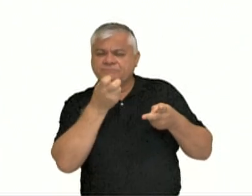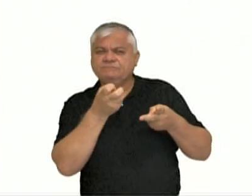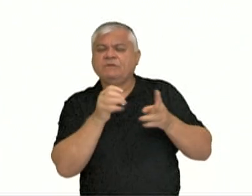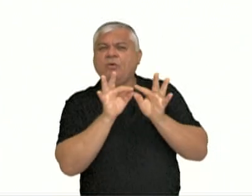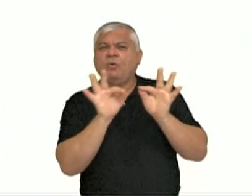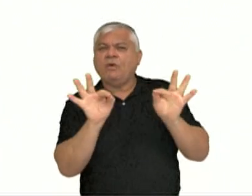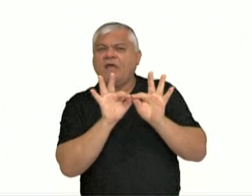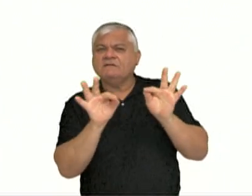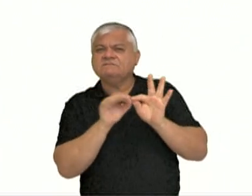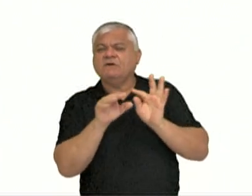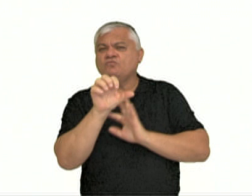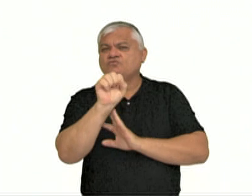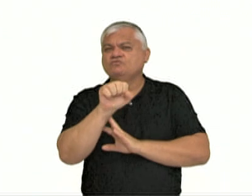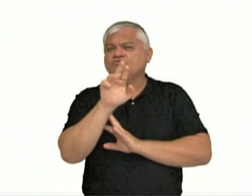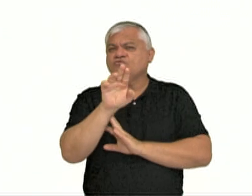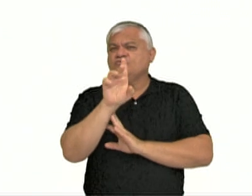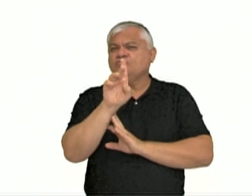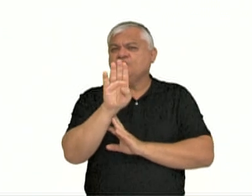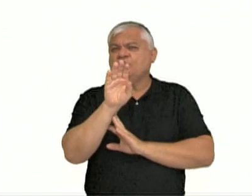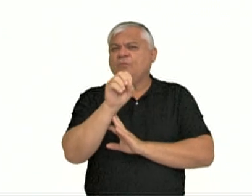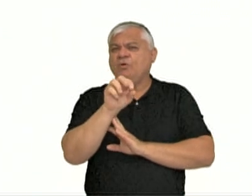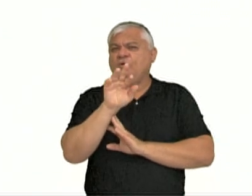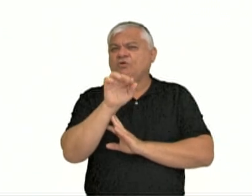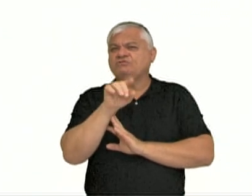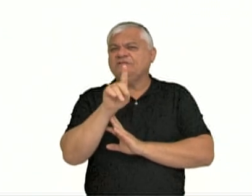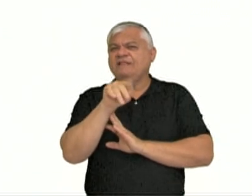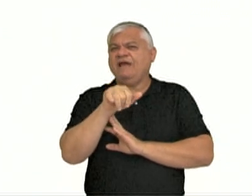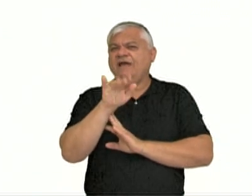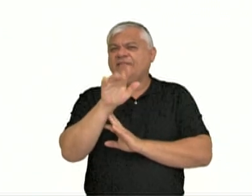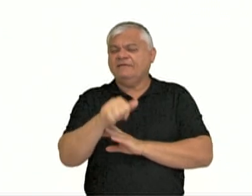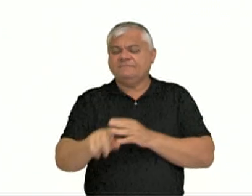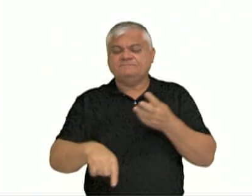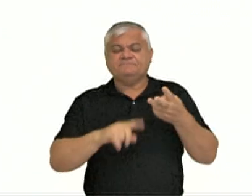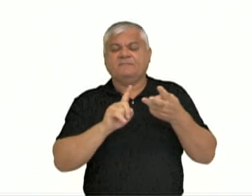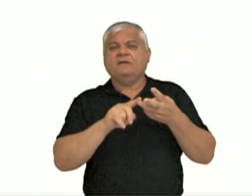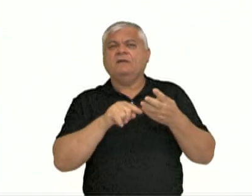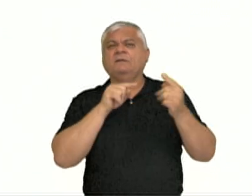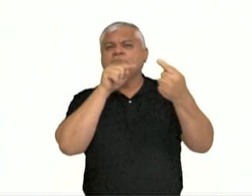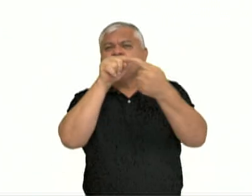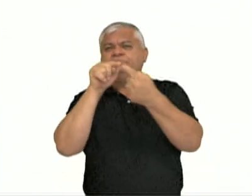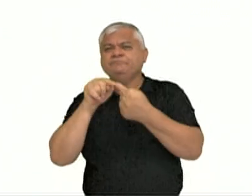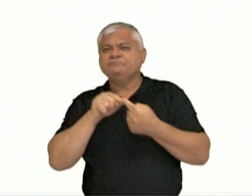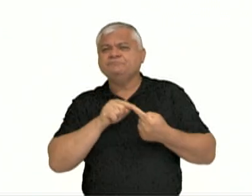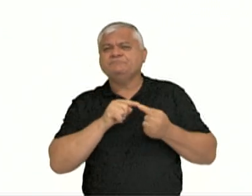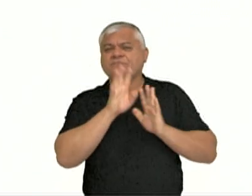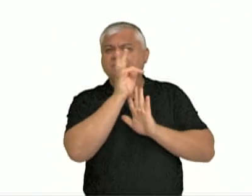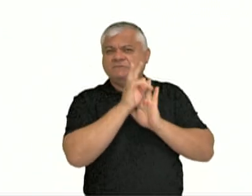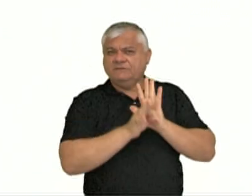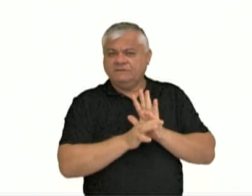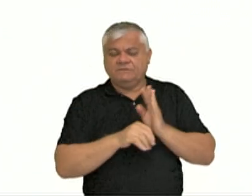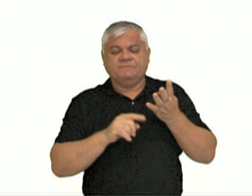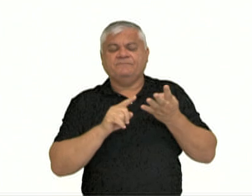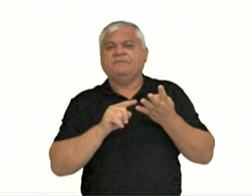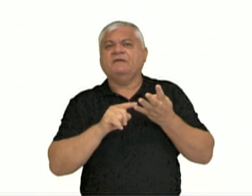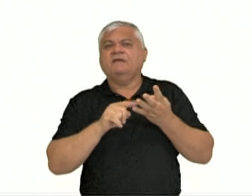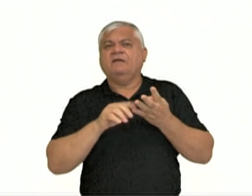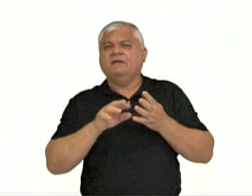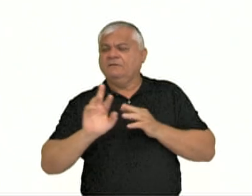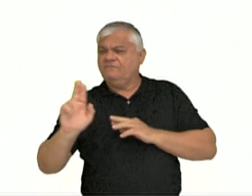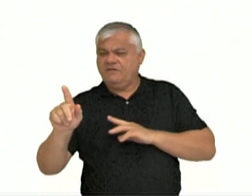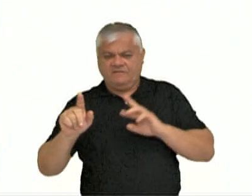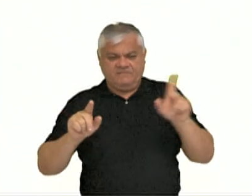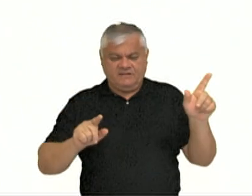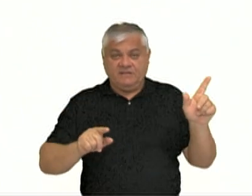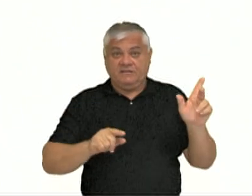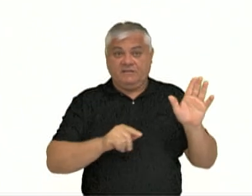e substantivas, seu funcionamento no texto. Diferenciar um editorial do artigo de